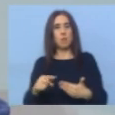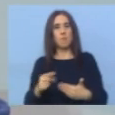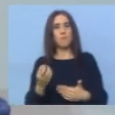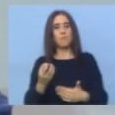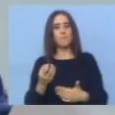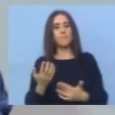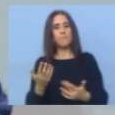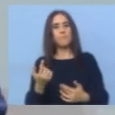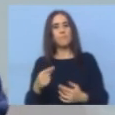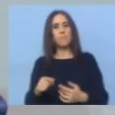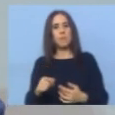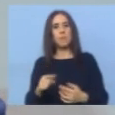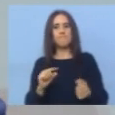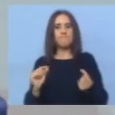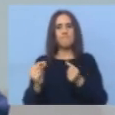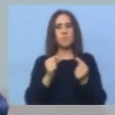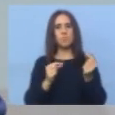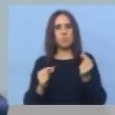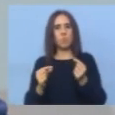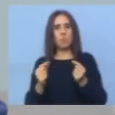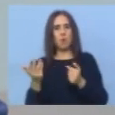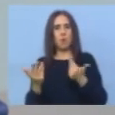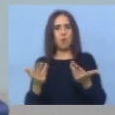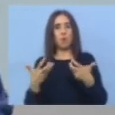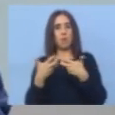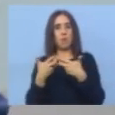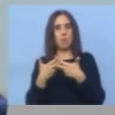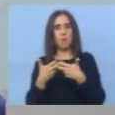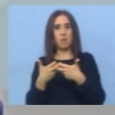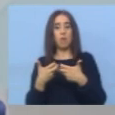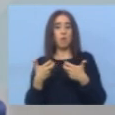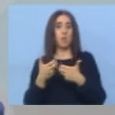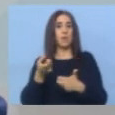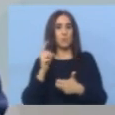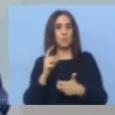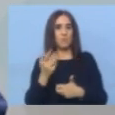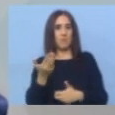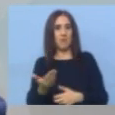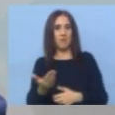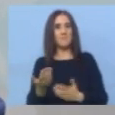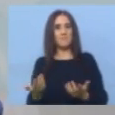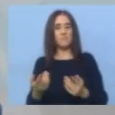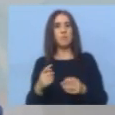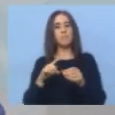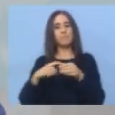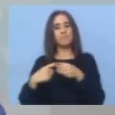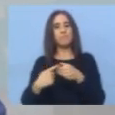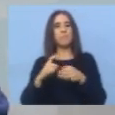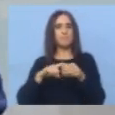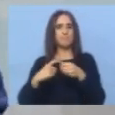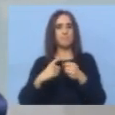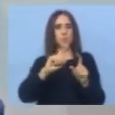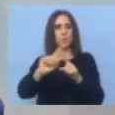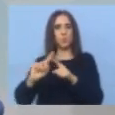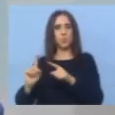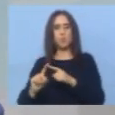portanto, uma discussão entre as partes em guerra e outras partes não em guerra. Portanto, os diferentes parceiros